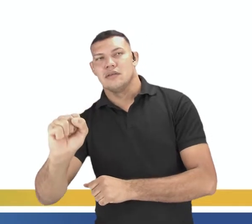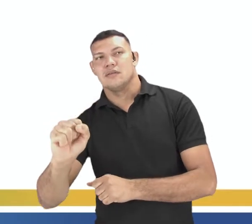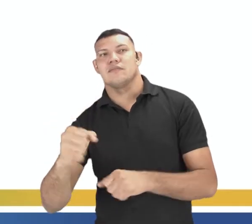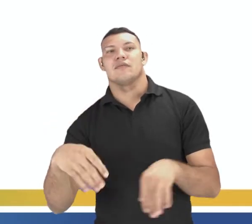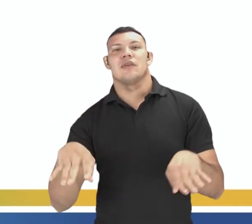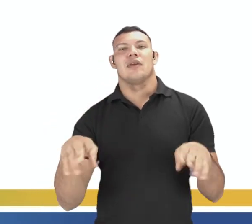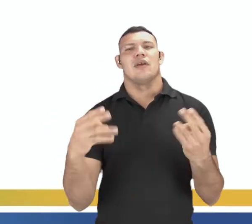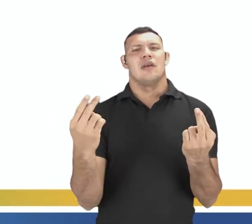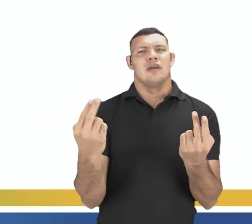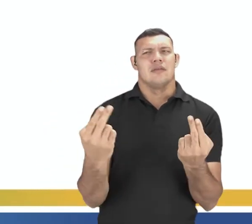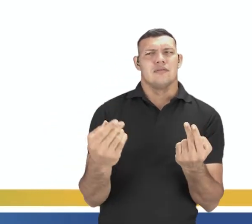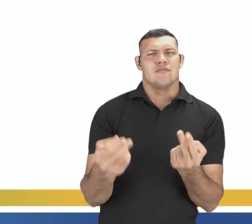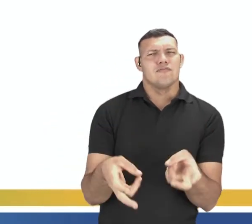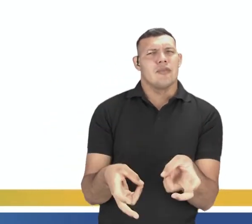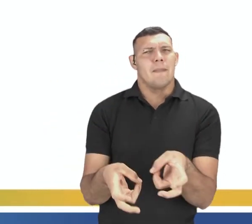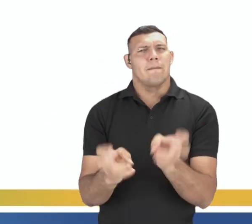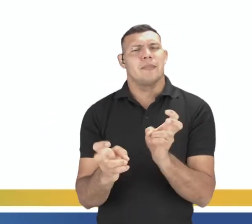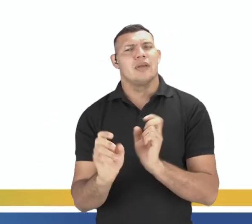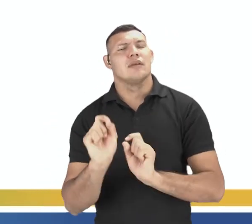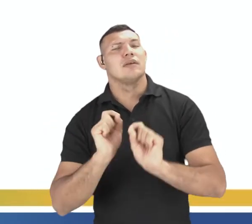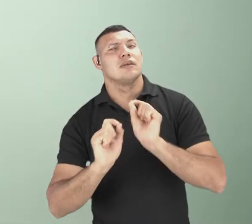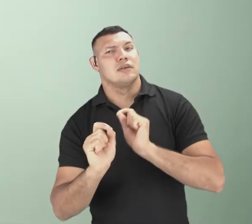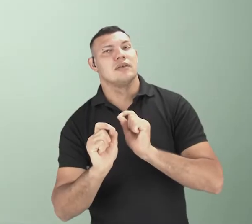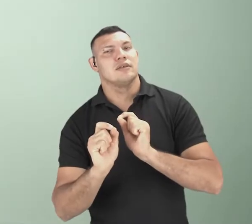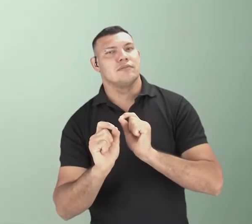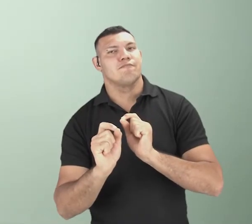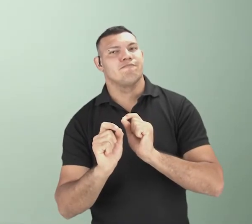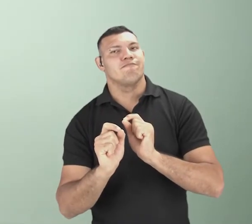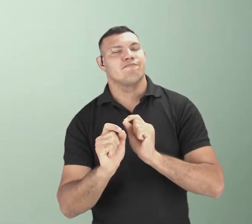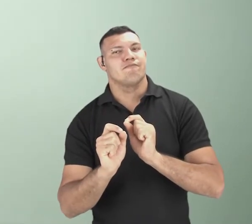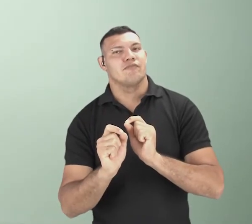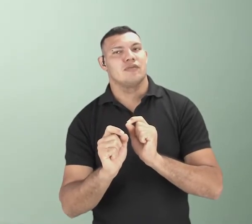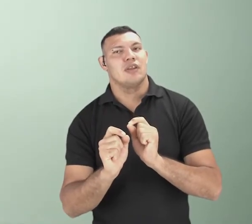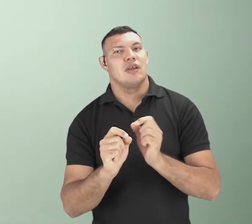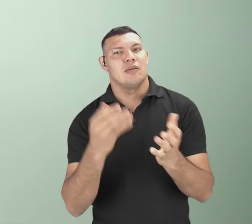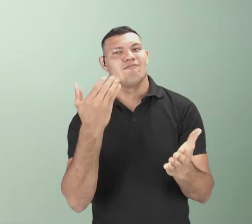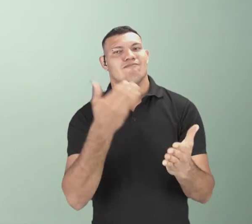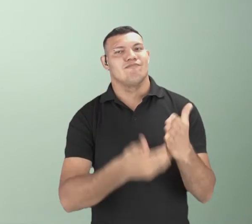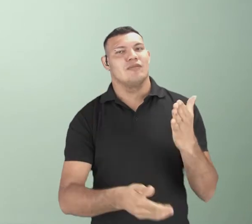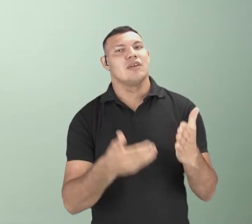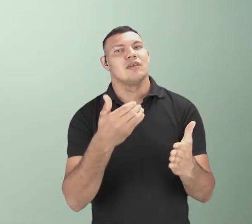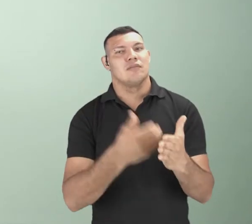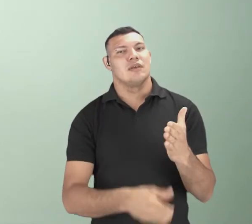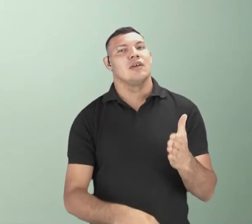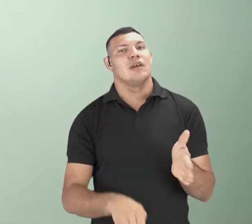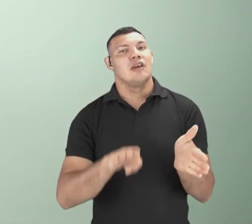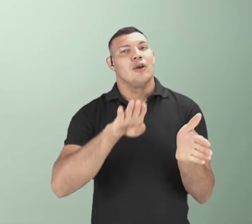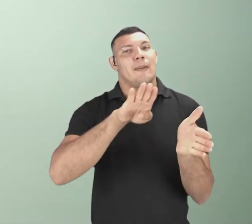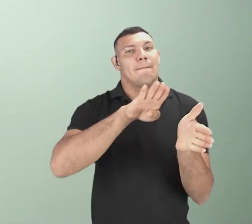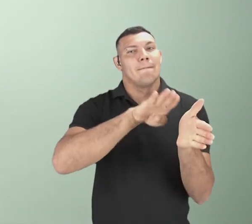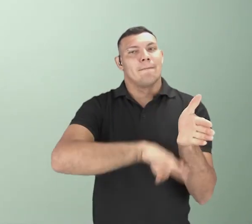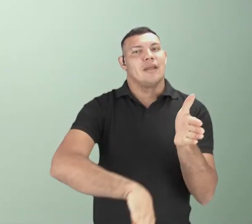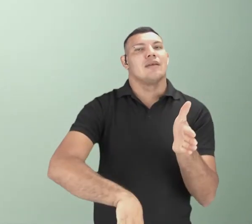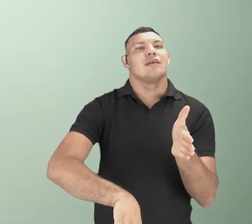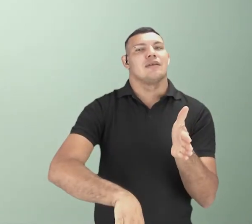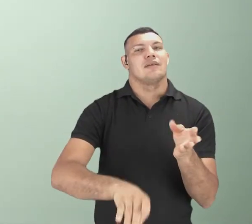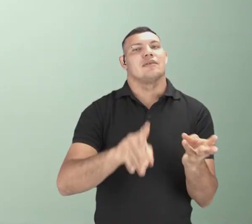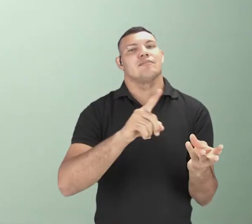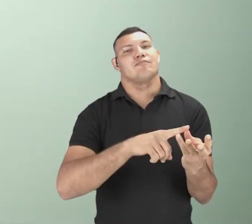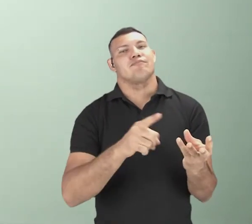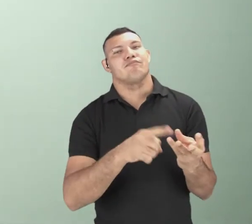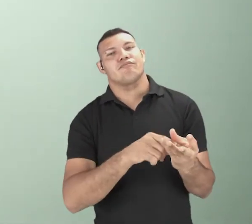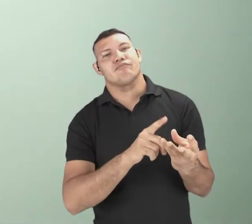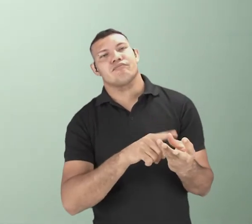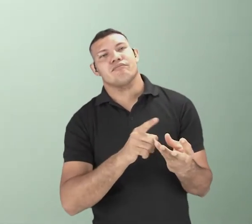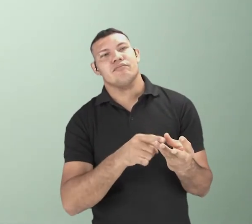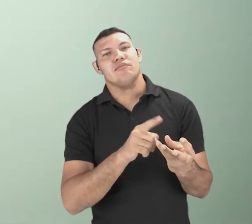Então, nós percebemos aqui que houve um processo de aglutinação. Nós perdemos algum elemento fonético.